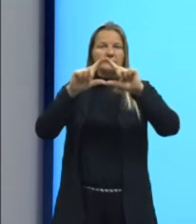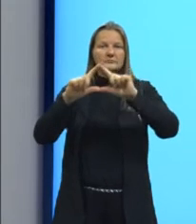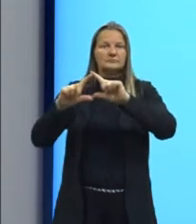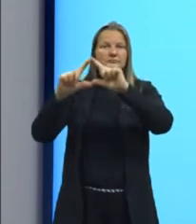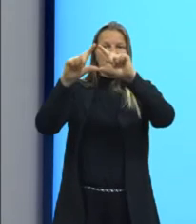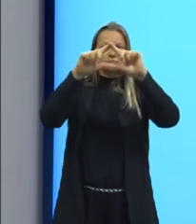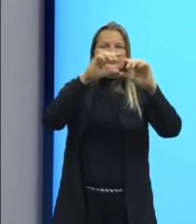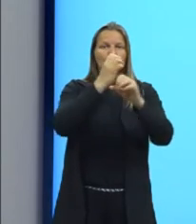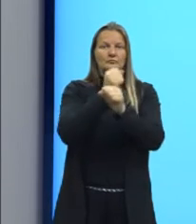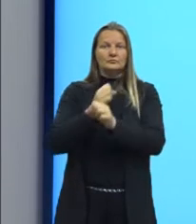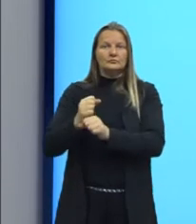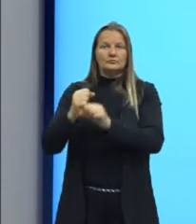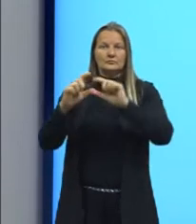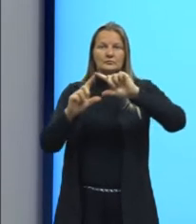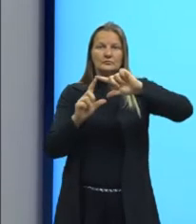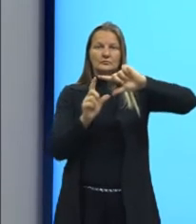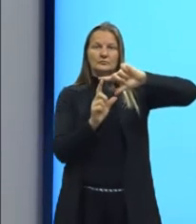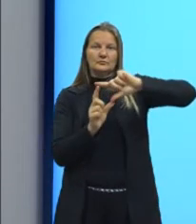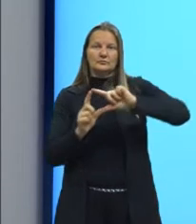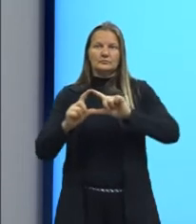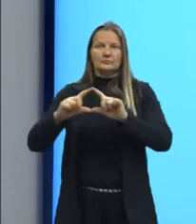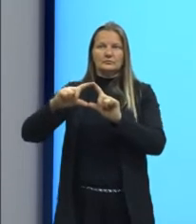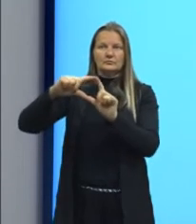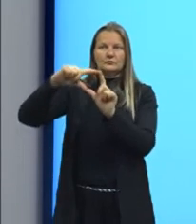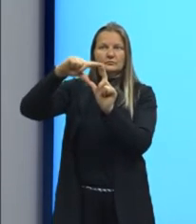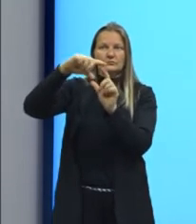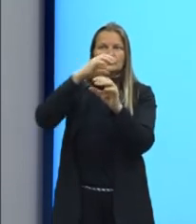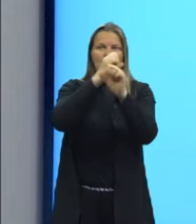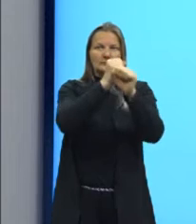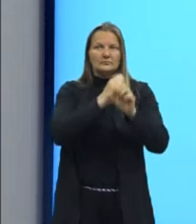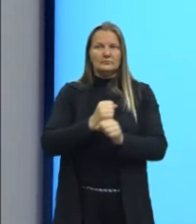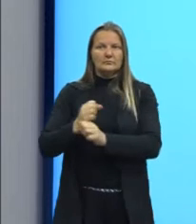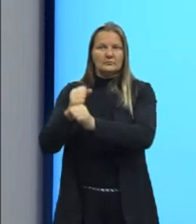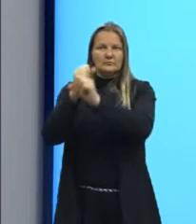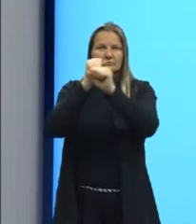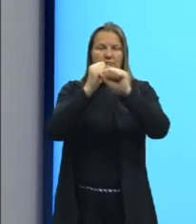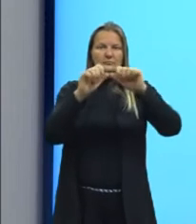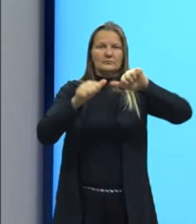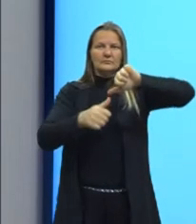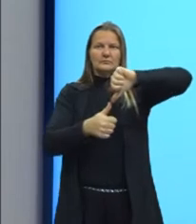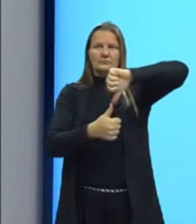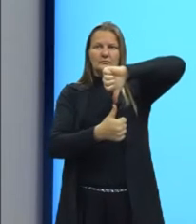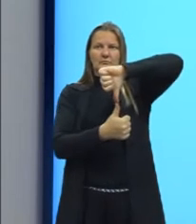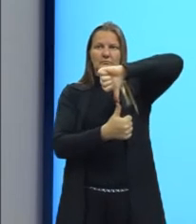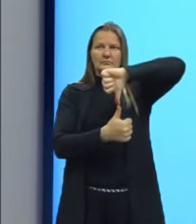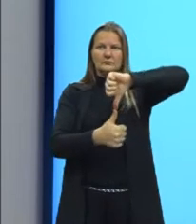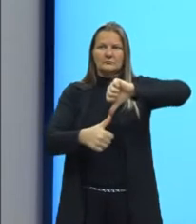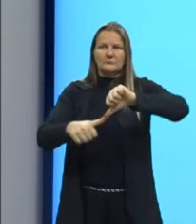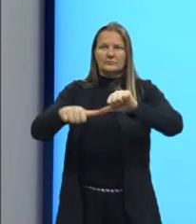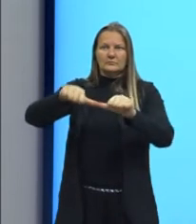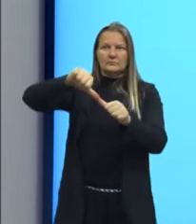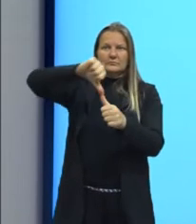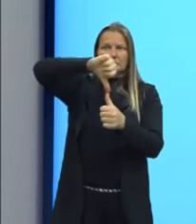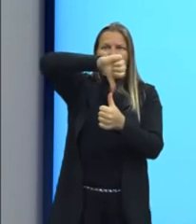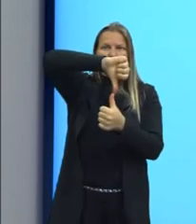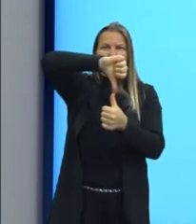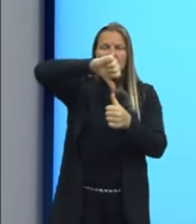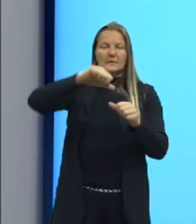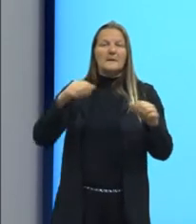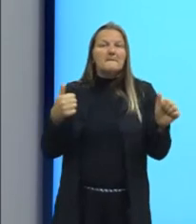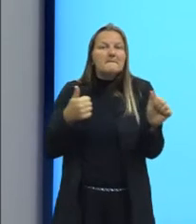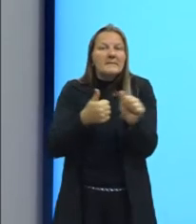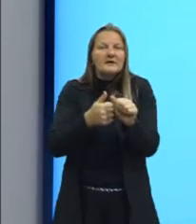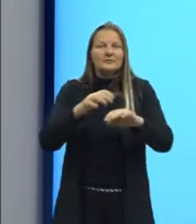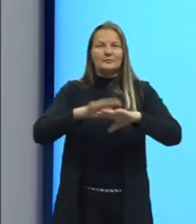39 de matemática então a gente começa a ficar nessa aula pelo menos um pouco mais próximo da matemática